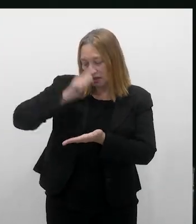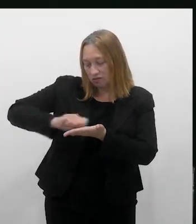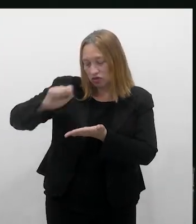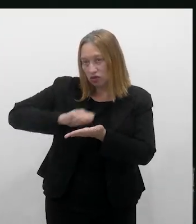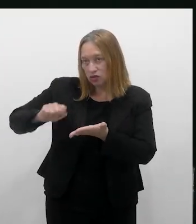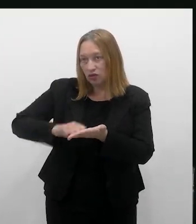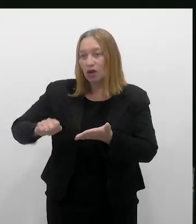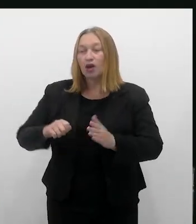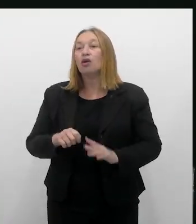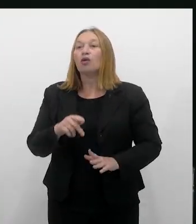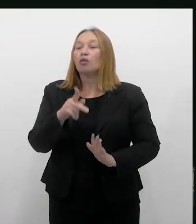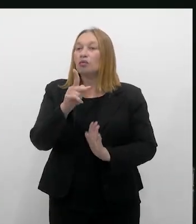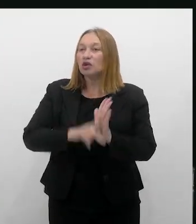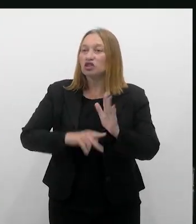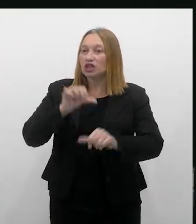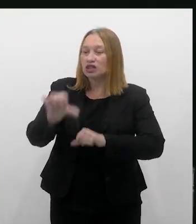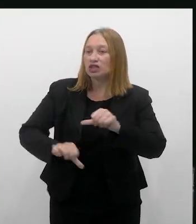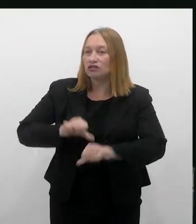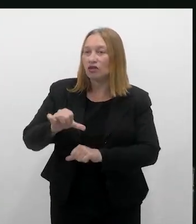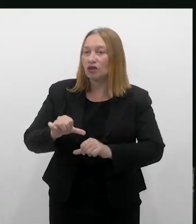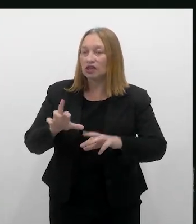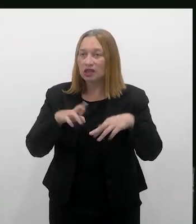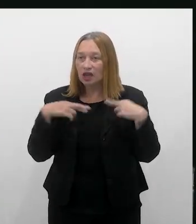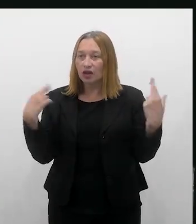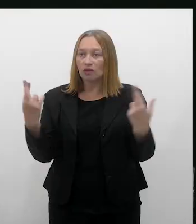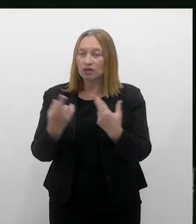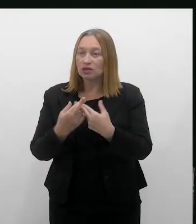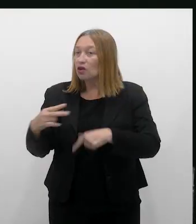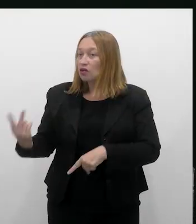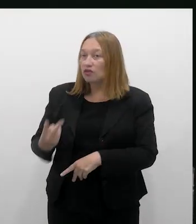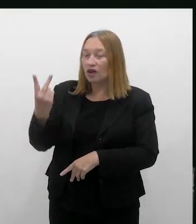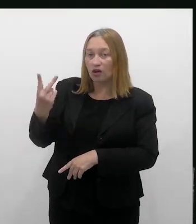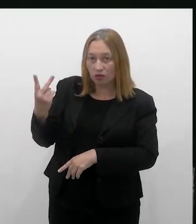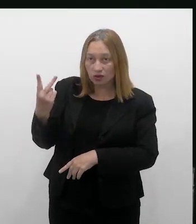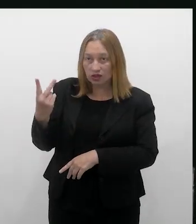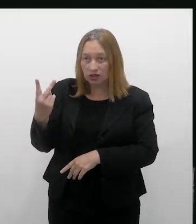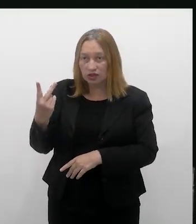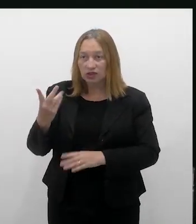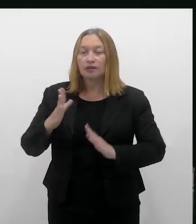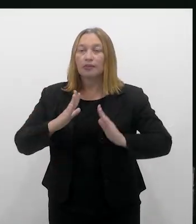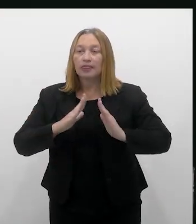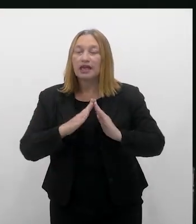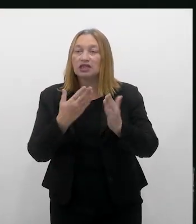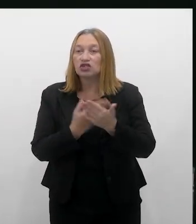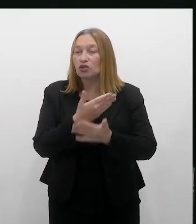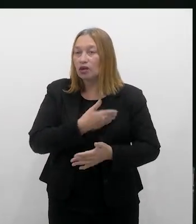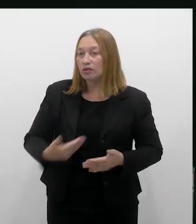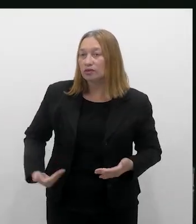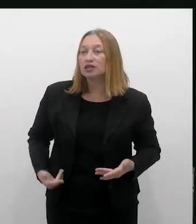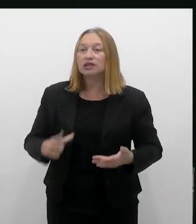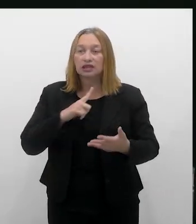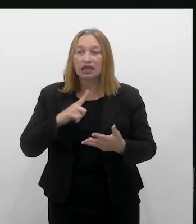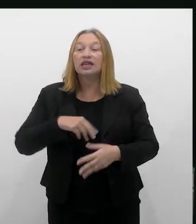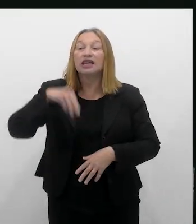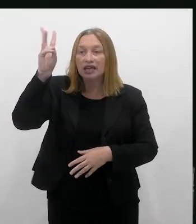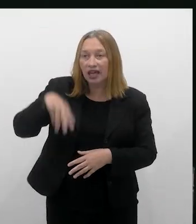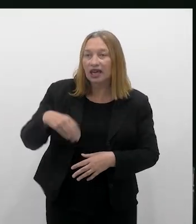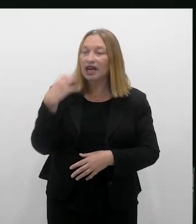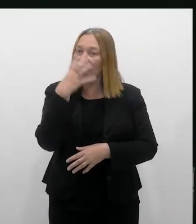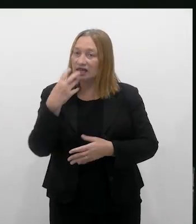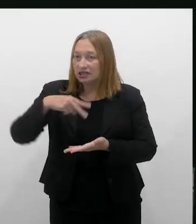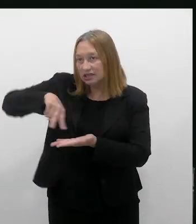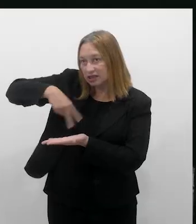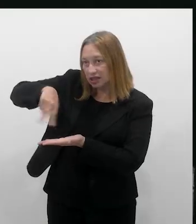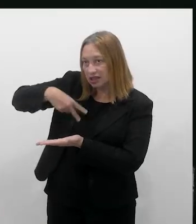um escritor. O projeto Transformar, ele reúne os grandes valores das escolas públicas. Então tem quem